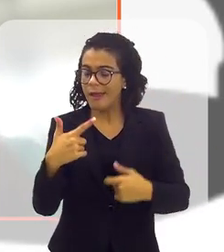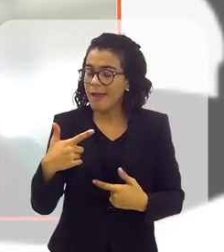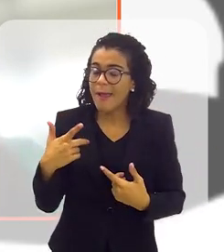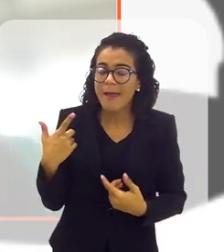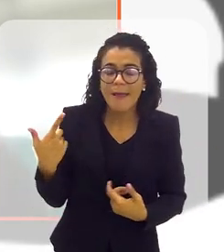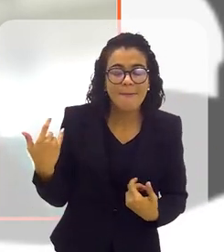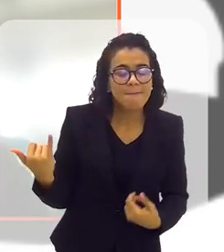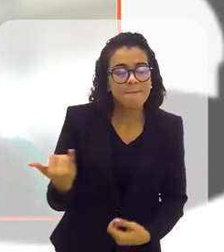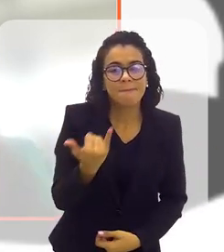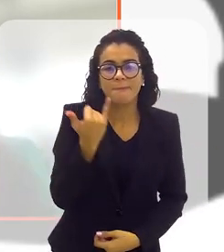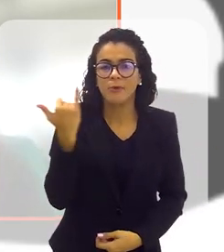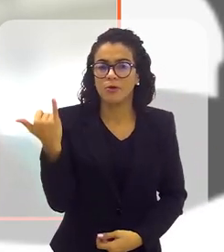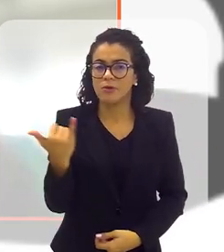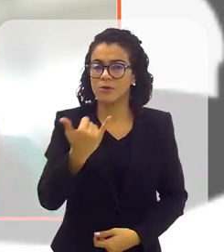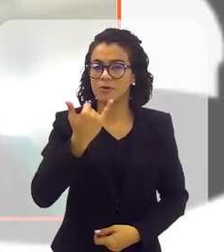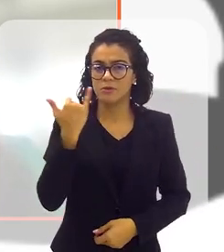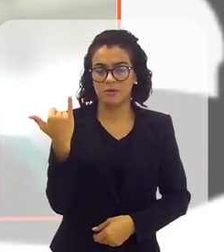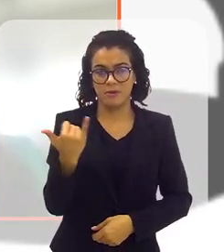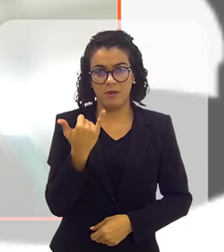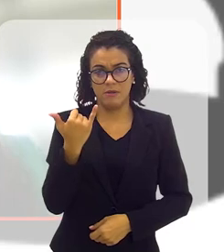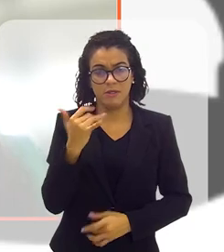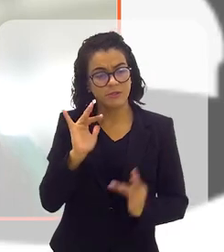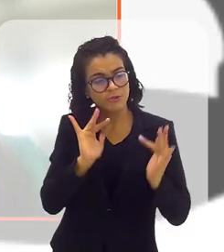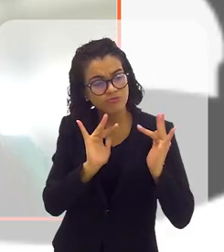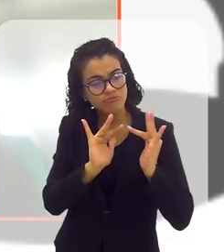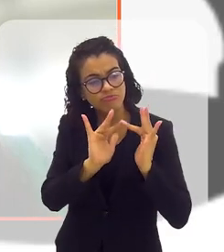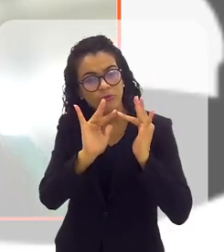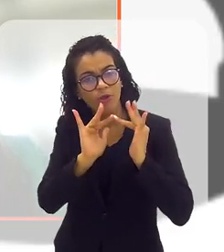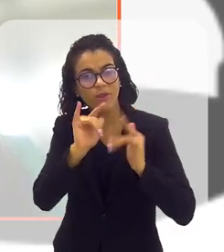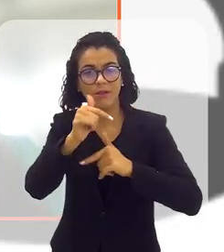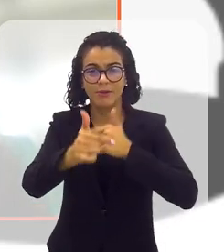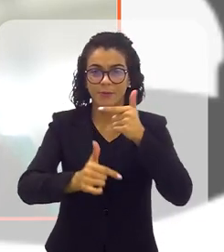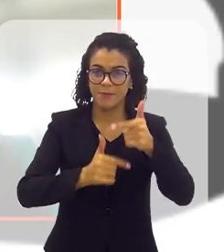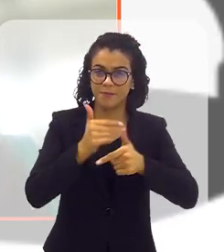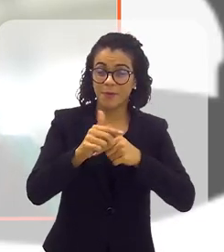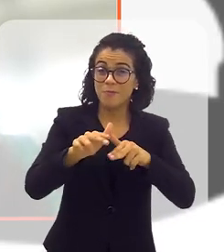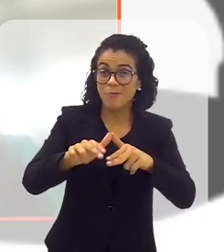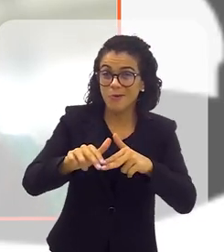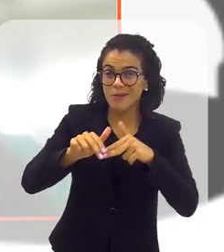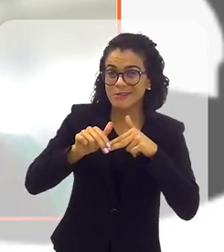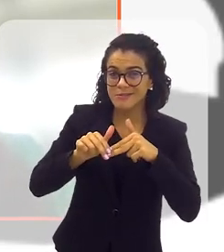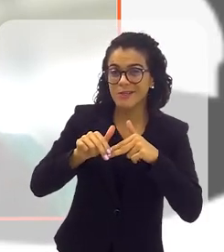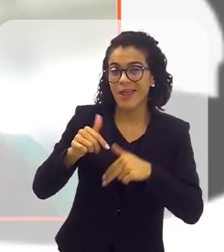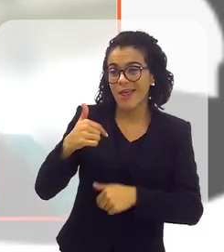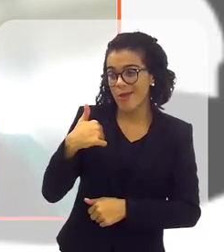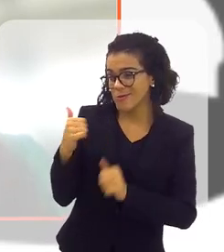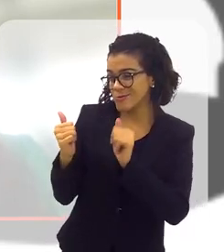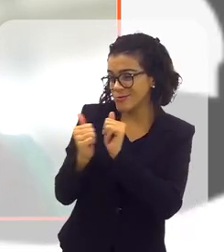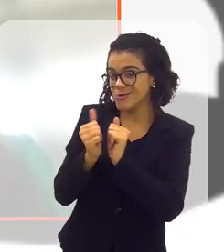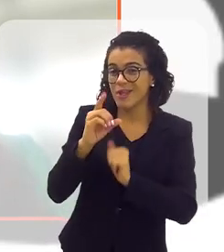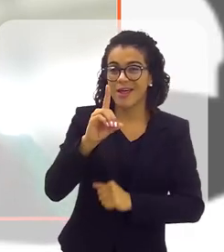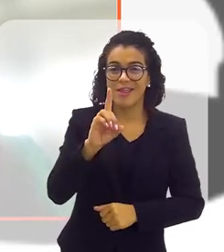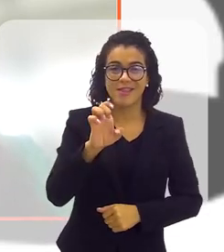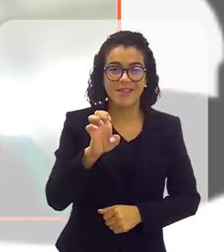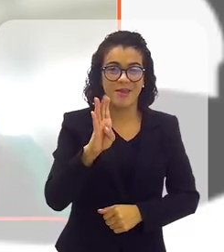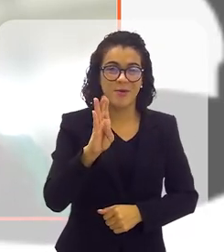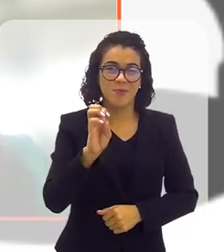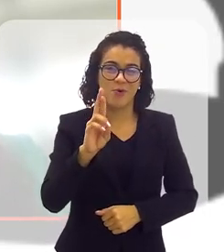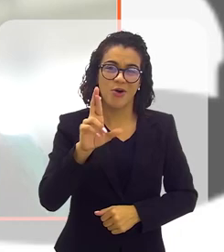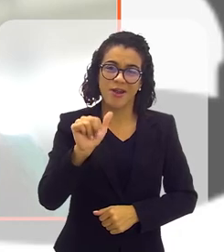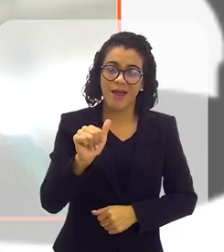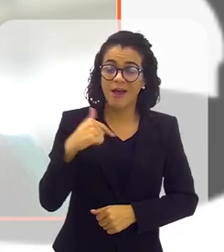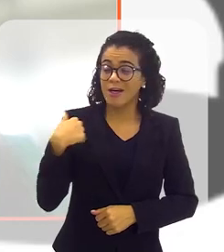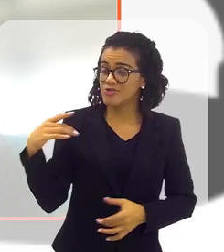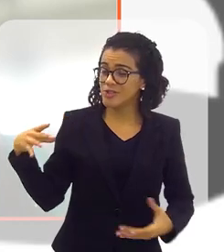submetidas. É muito importante esse contato e esse trabalho. E, portanto, eu e a Débora, a